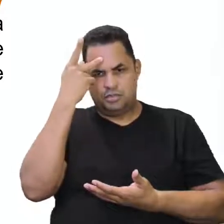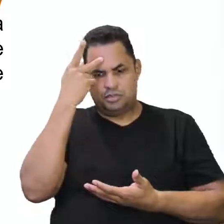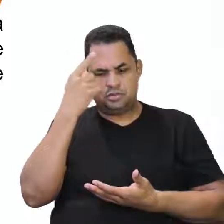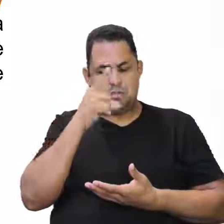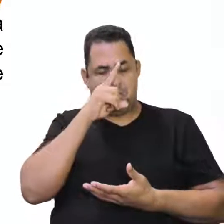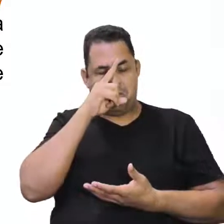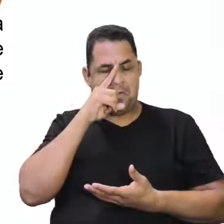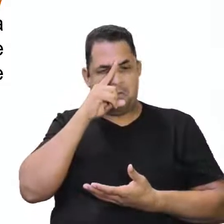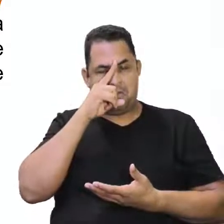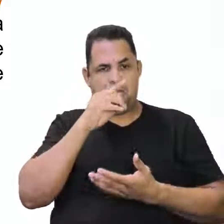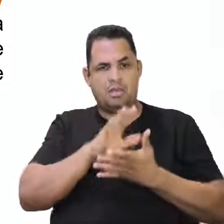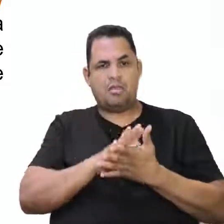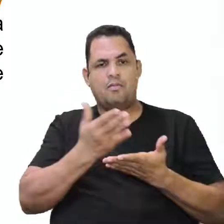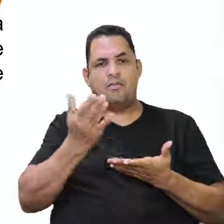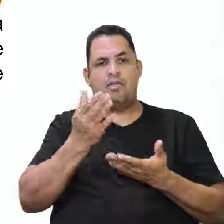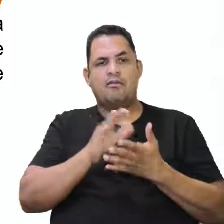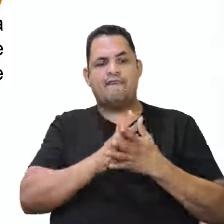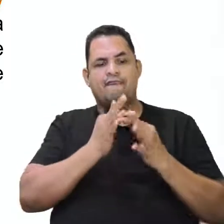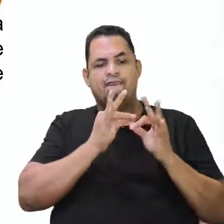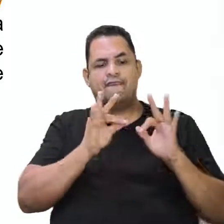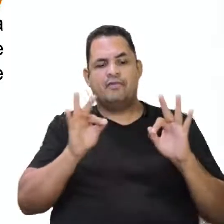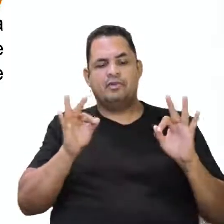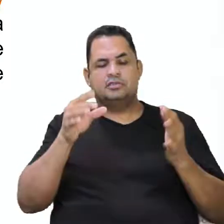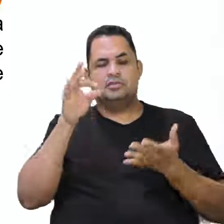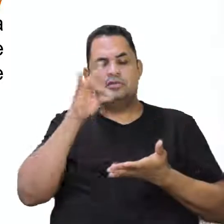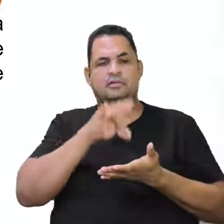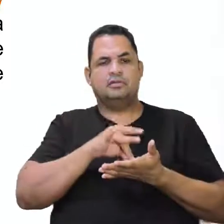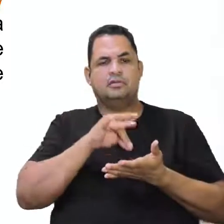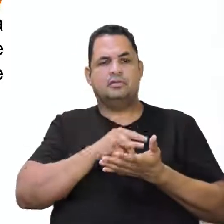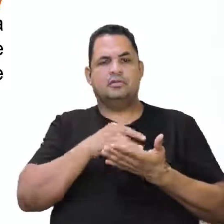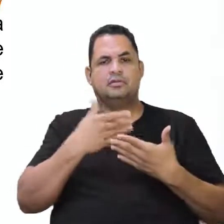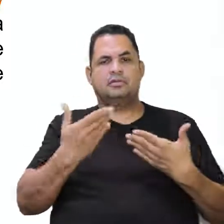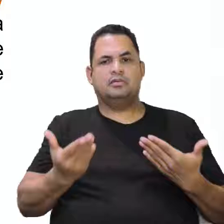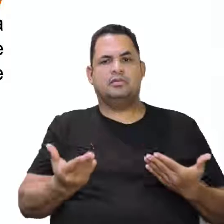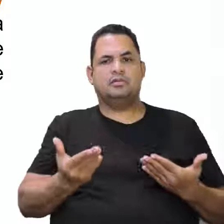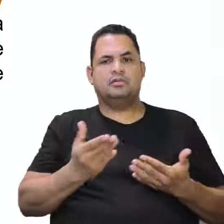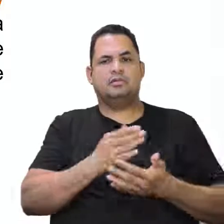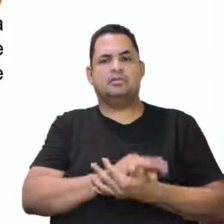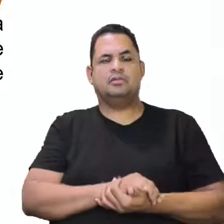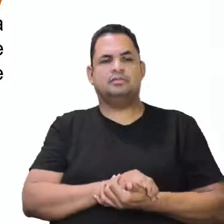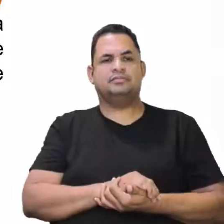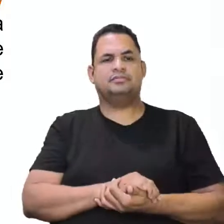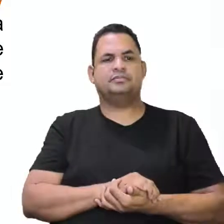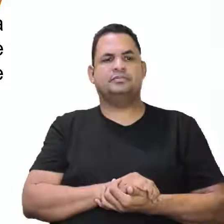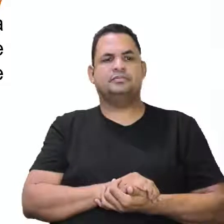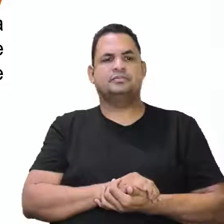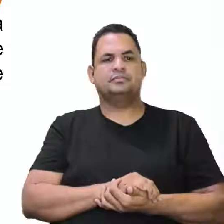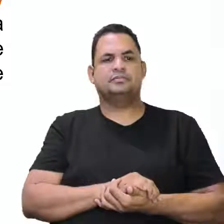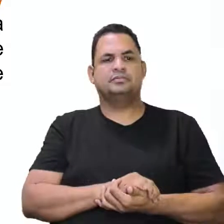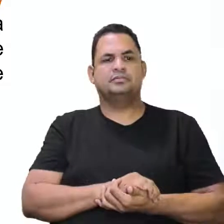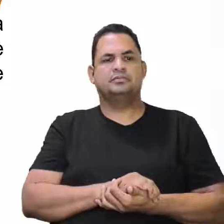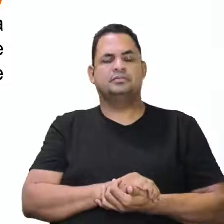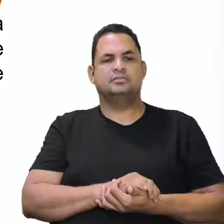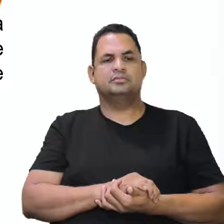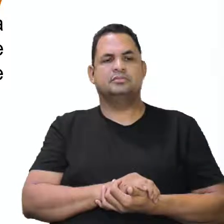Estamos numa frase afirmativa, certo? Dirty and too